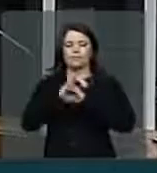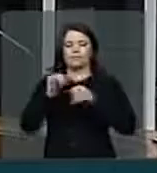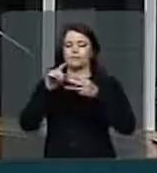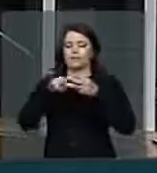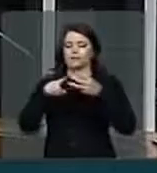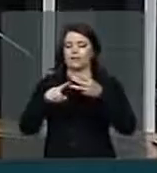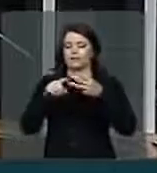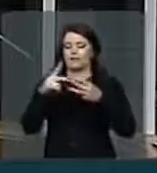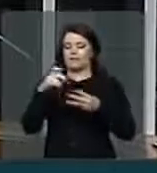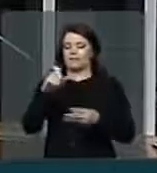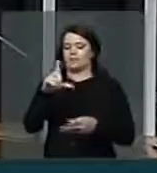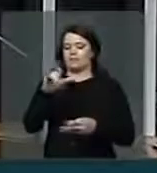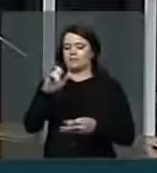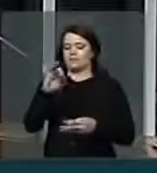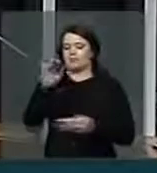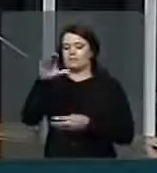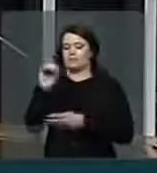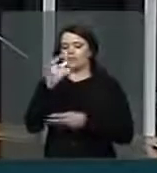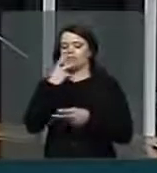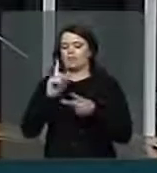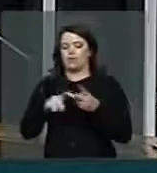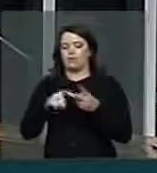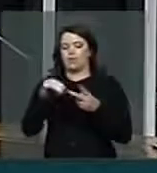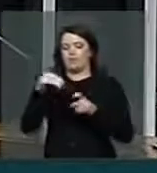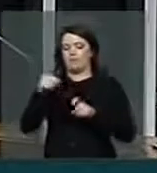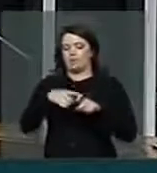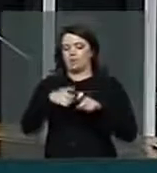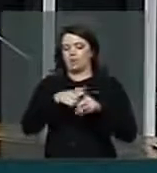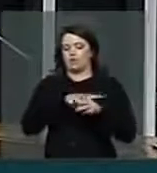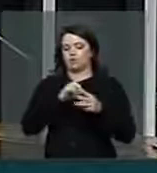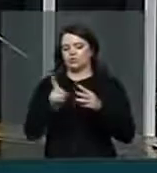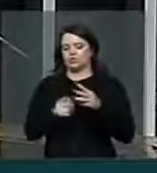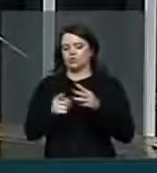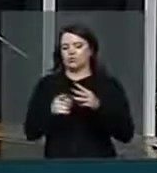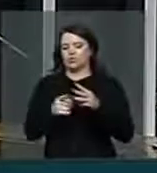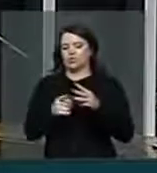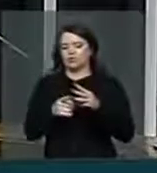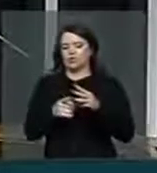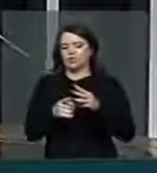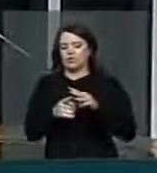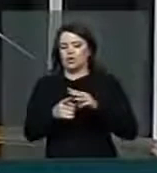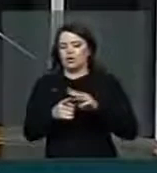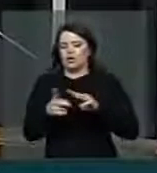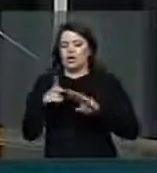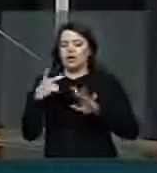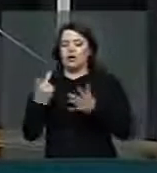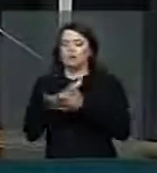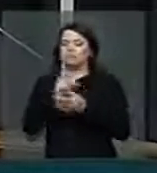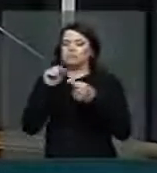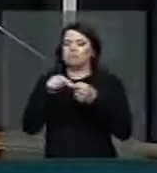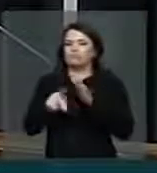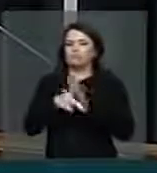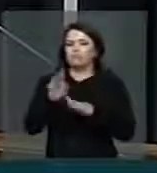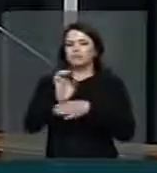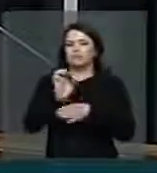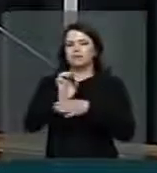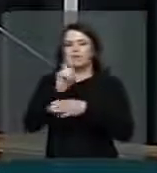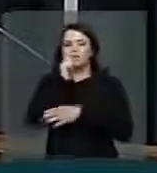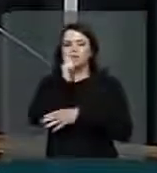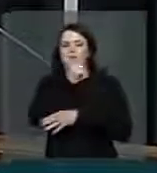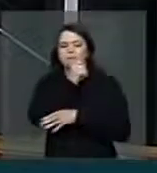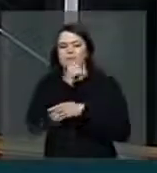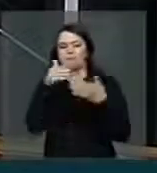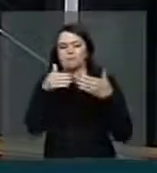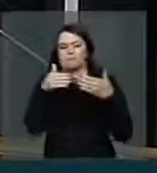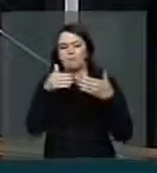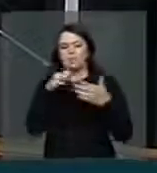assuntos: plebiscito, questão dos médicos estrangeiros e uma situação peculiar do meu estado lá na fronteira do